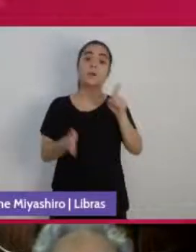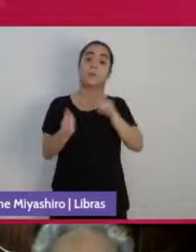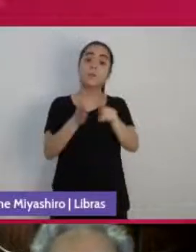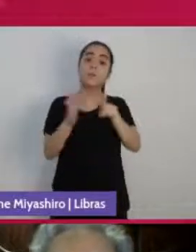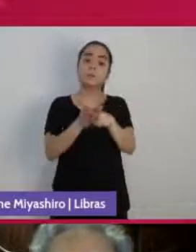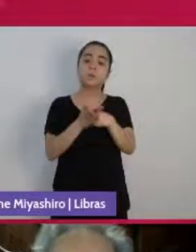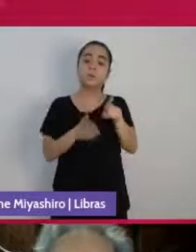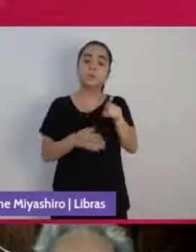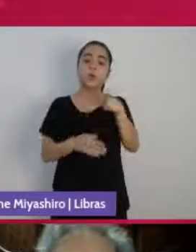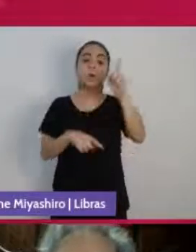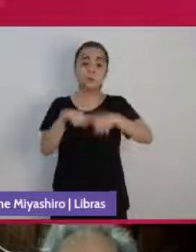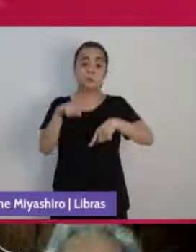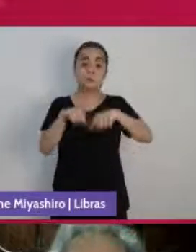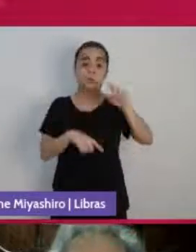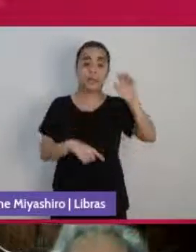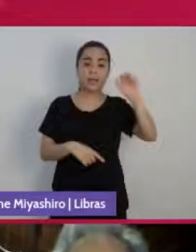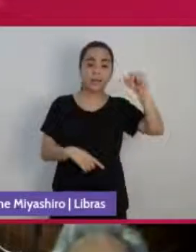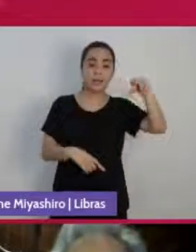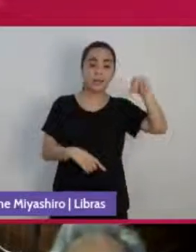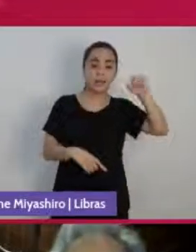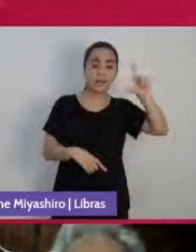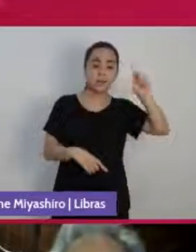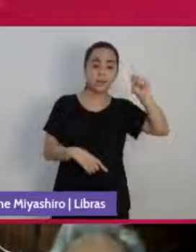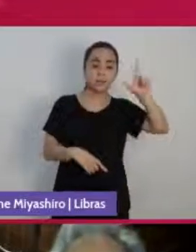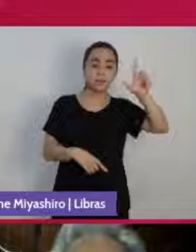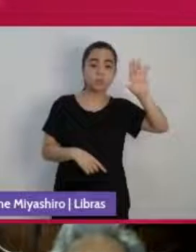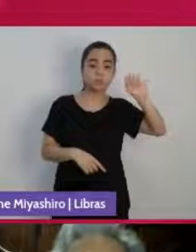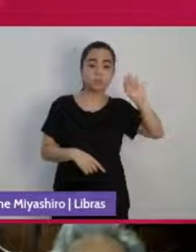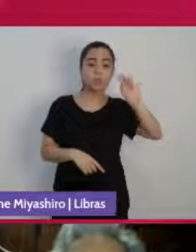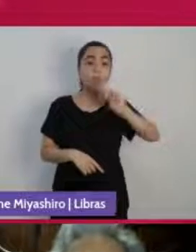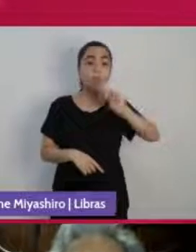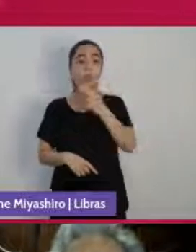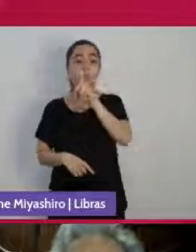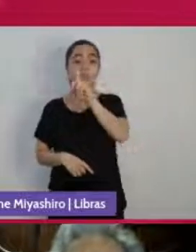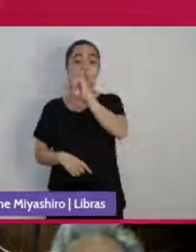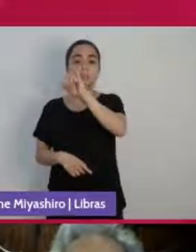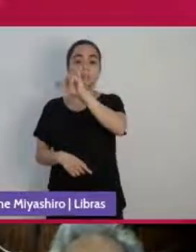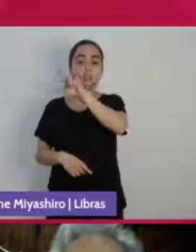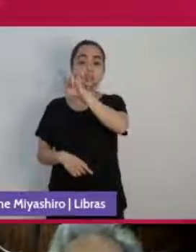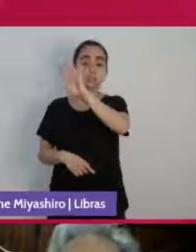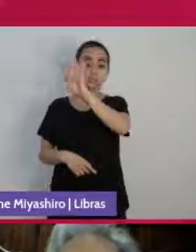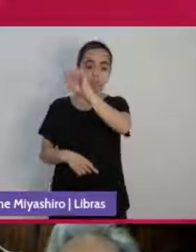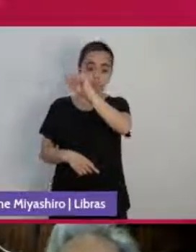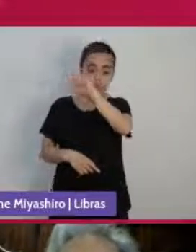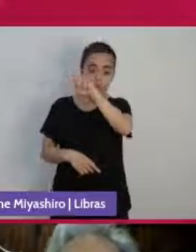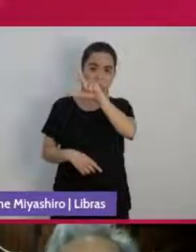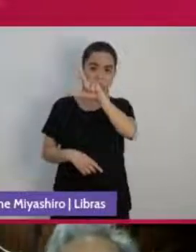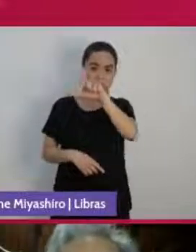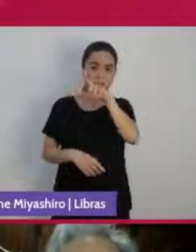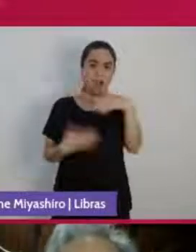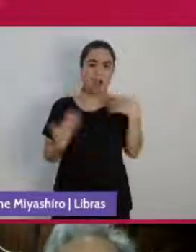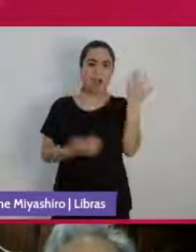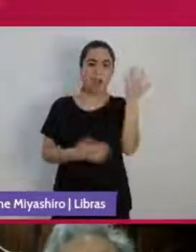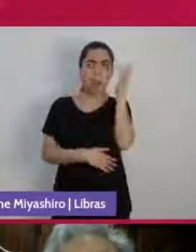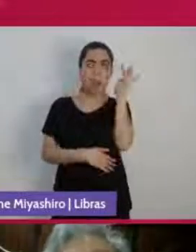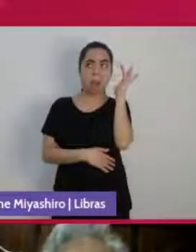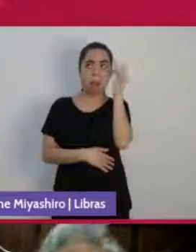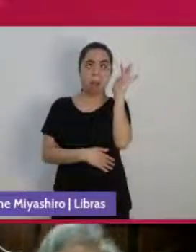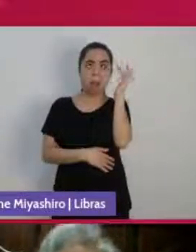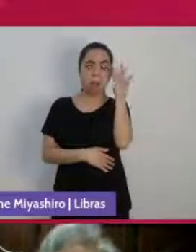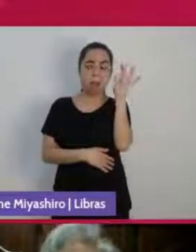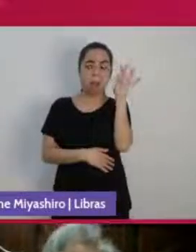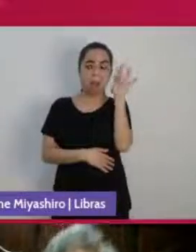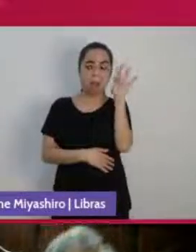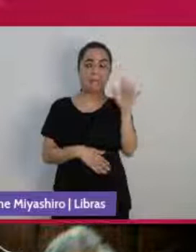seu equipamento é analógico ou digital? A pessoa, não sei. Aí eu tenho